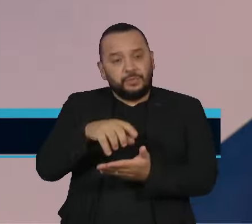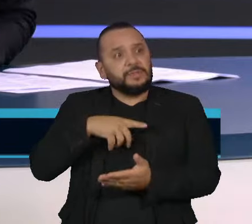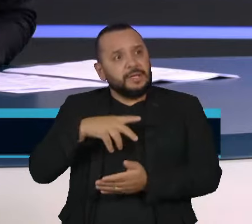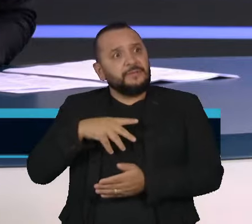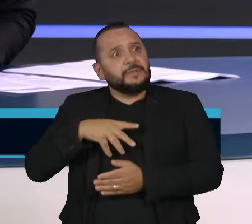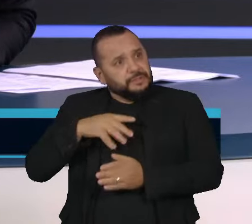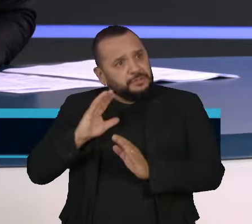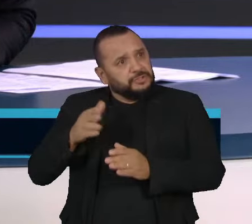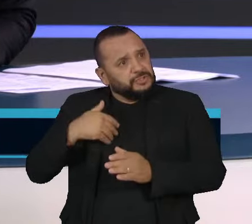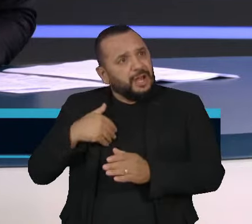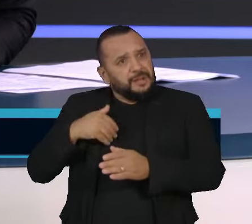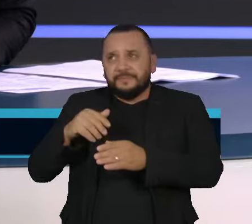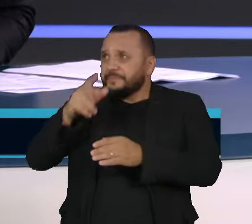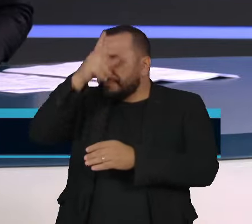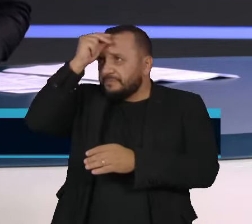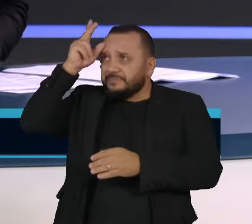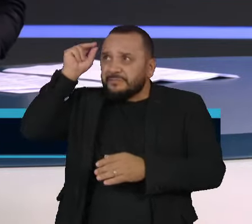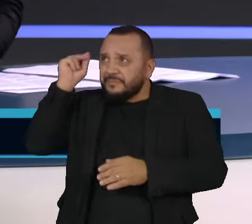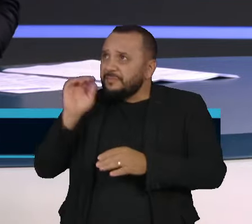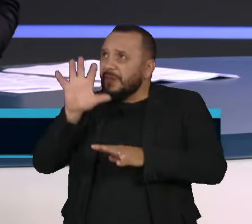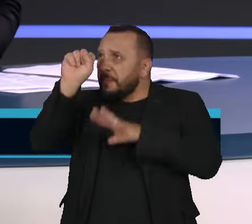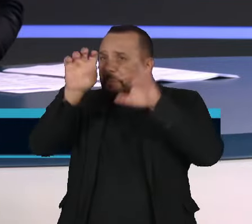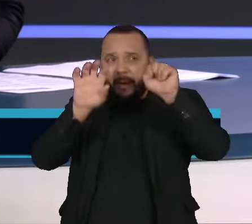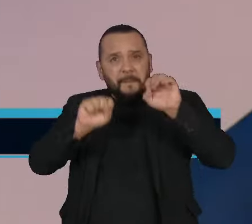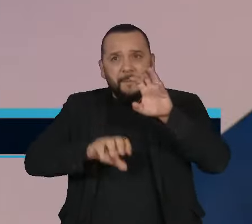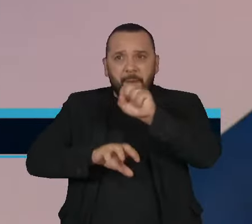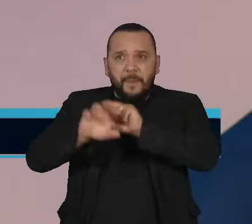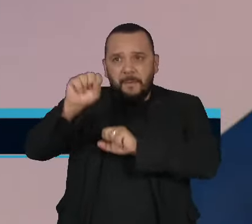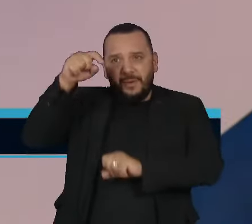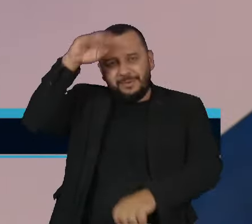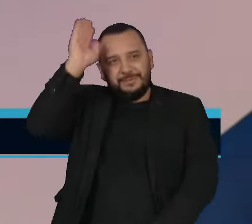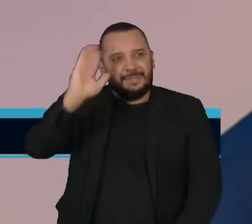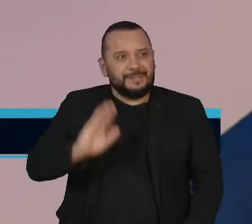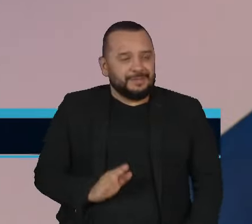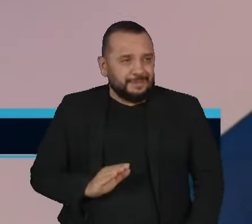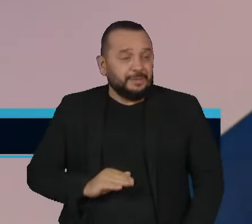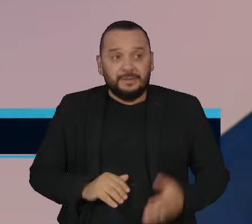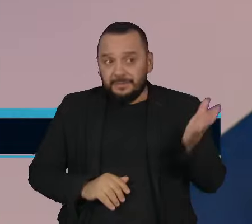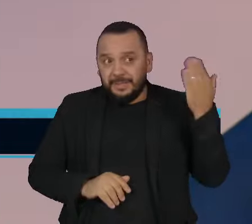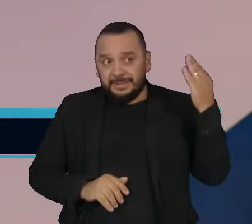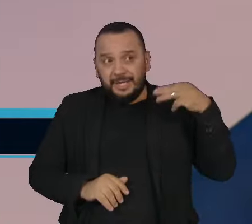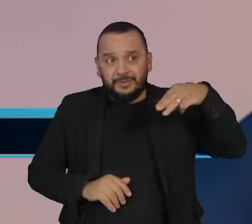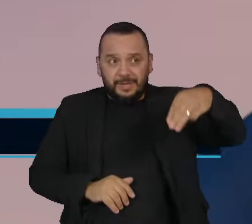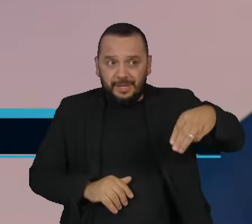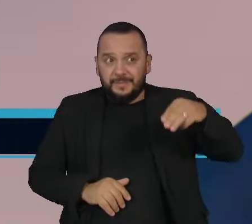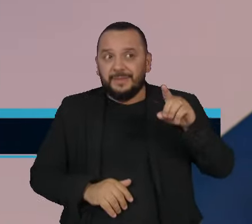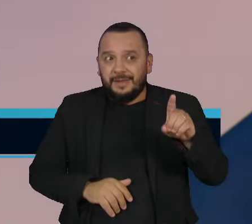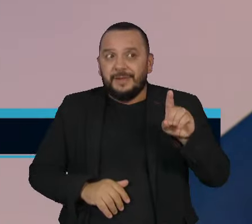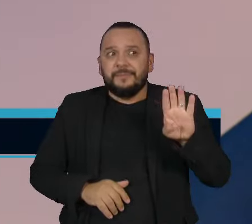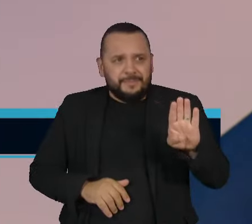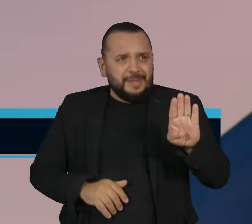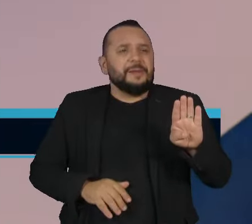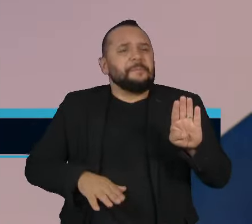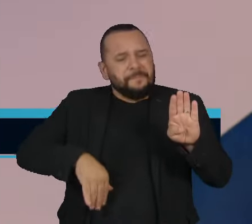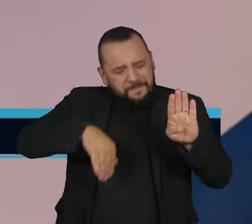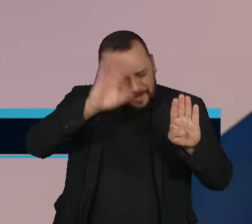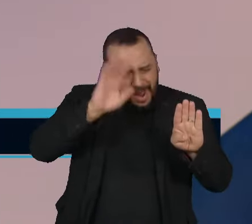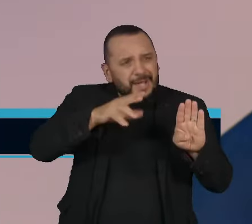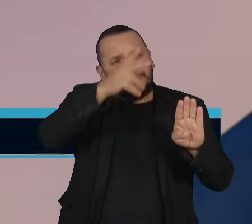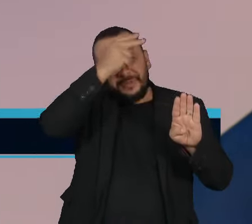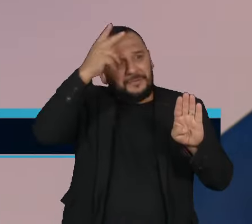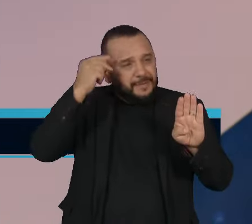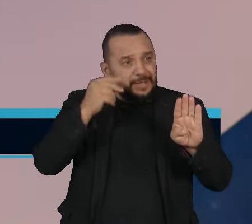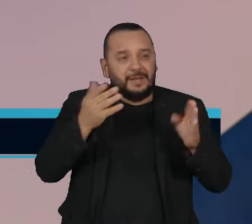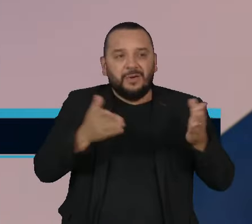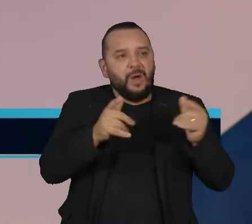volume de prefeitura do Brasil. Bateu o MDB, que há décadas sempre foi o maior volume de eleição de prefeitos do